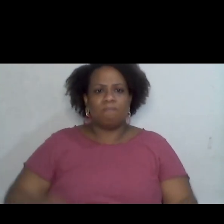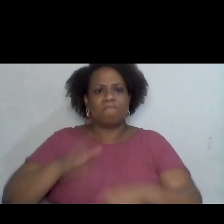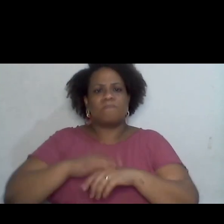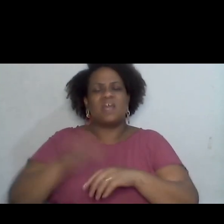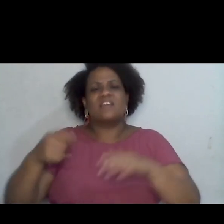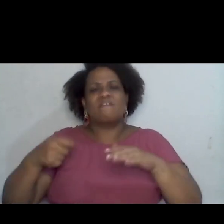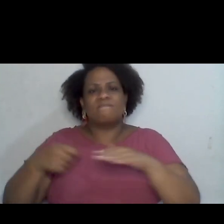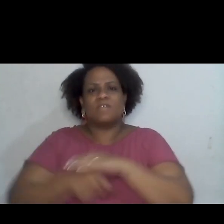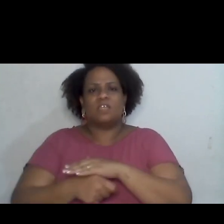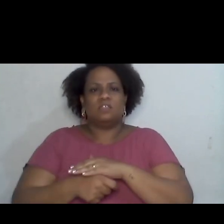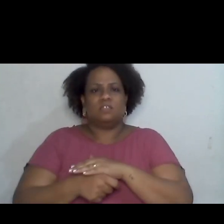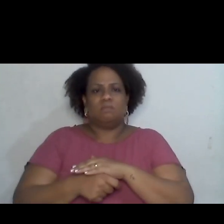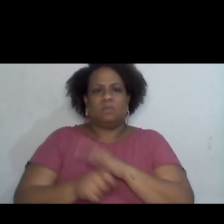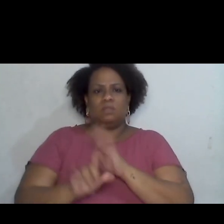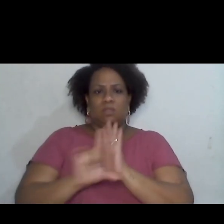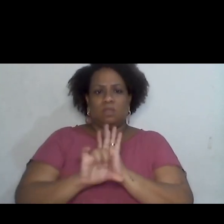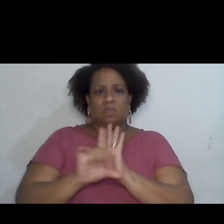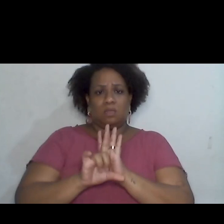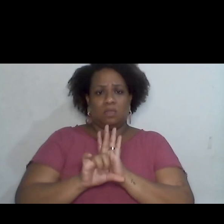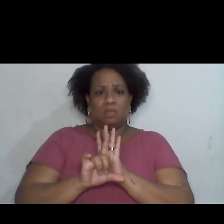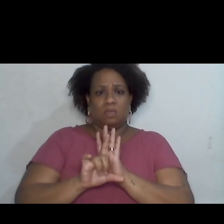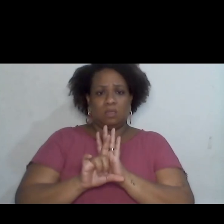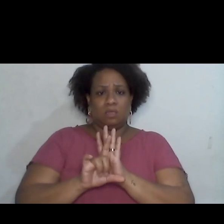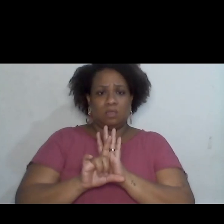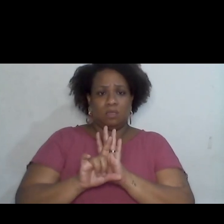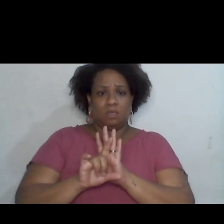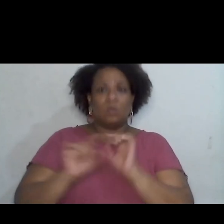mais retorno. Então, para que nós valorizemos também